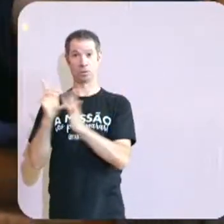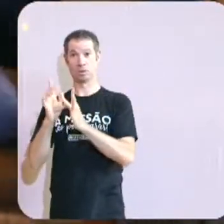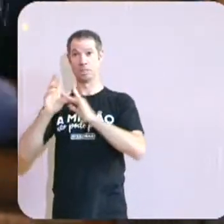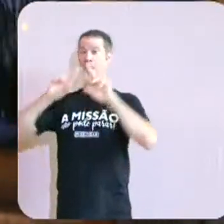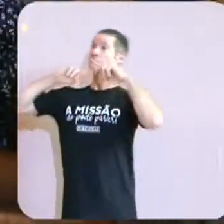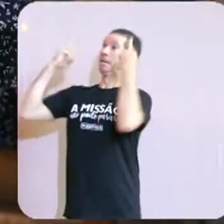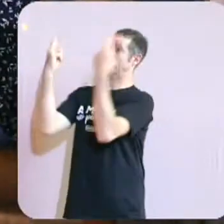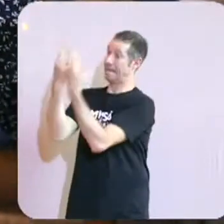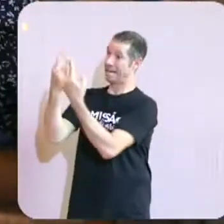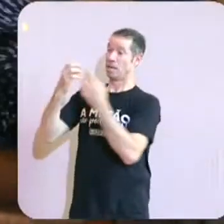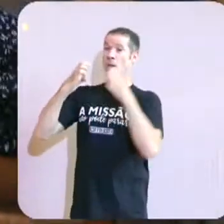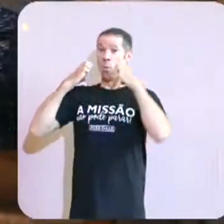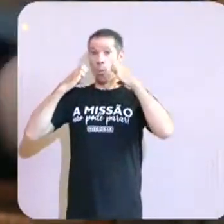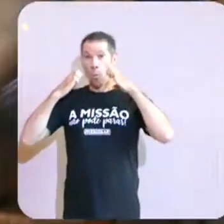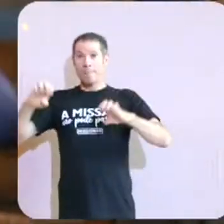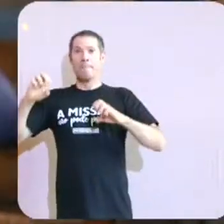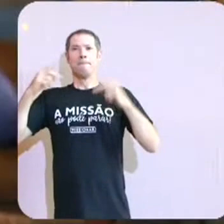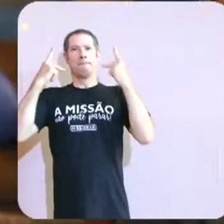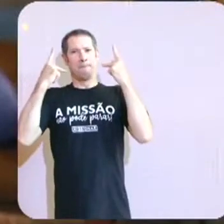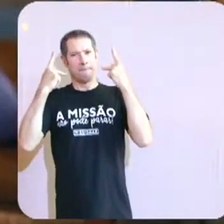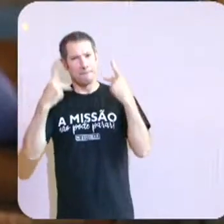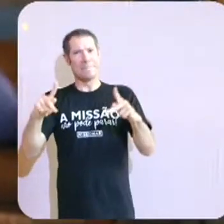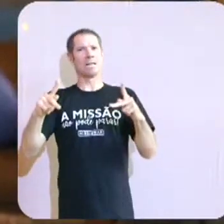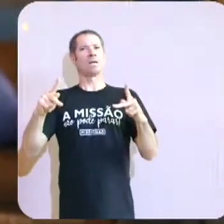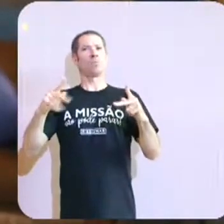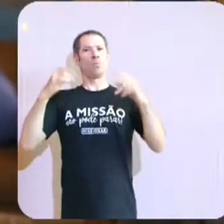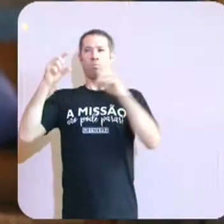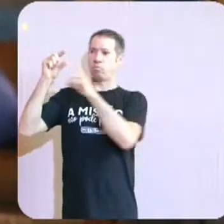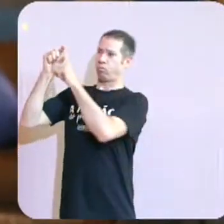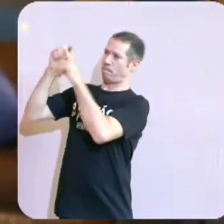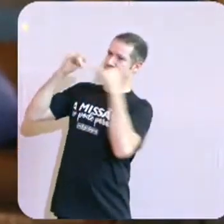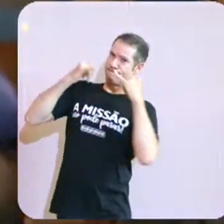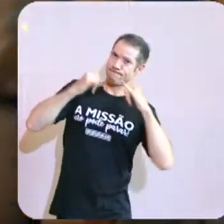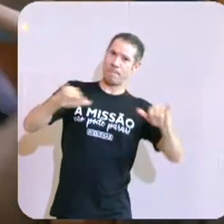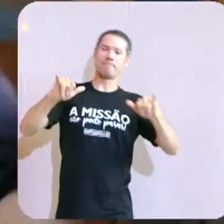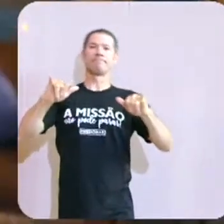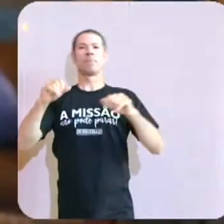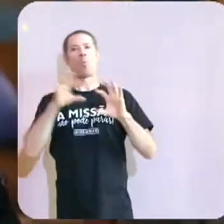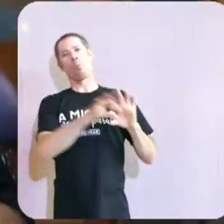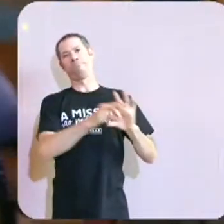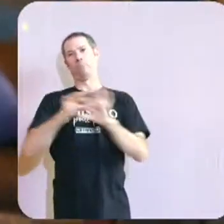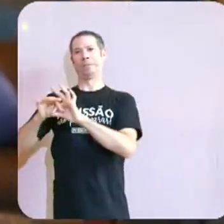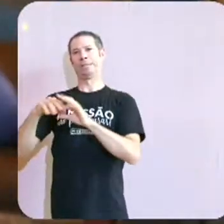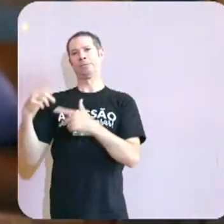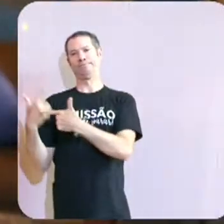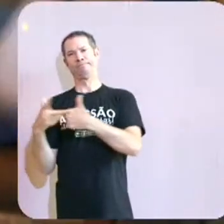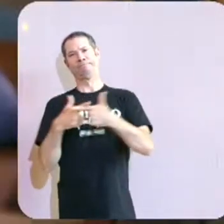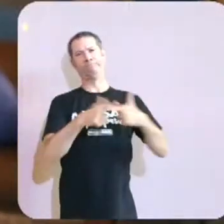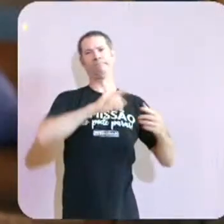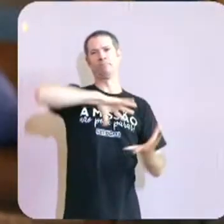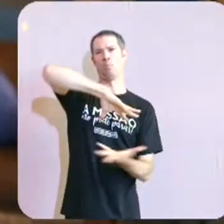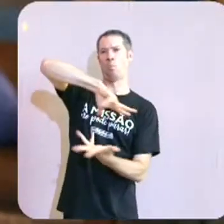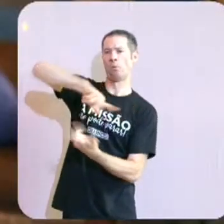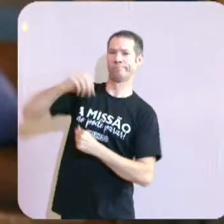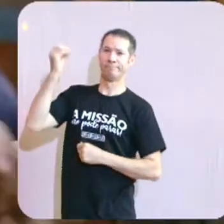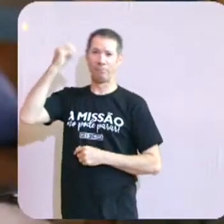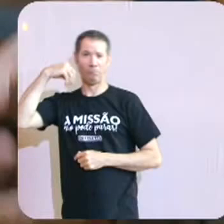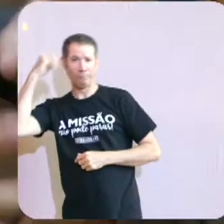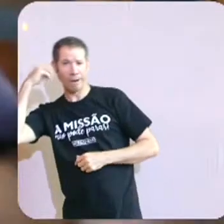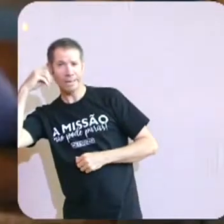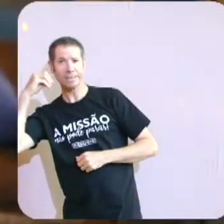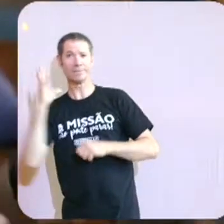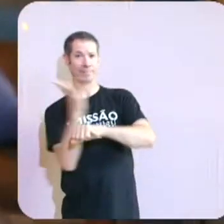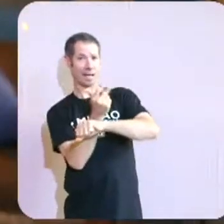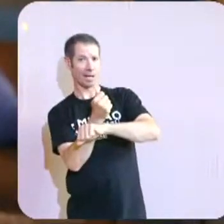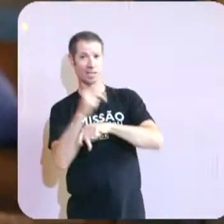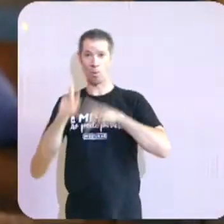reino será pregado. E é nesse contexto de crise no mundo, que no meio da fraqueza da igreja, o povo de